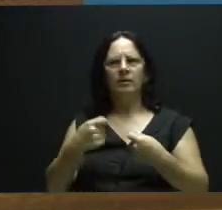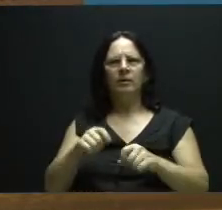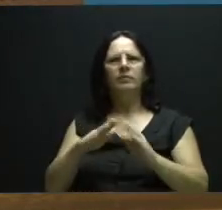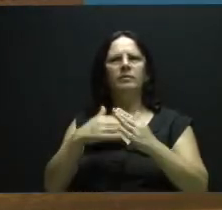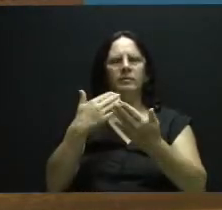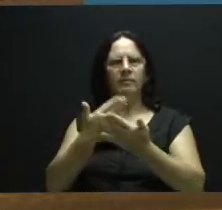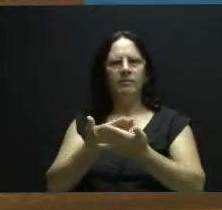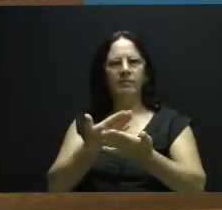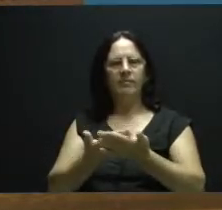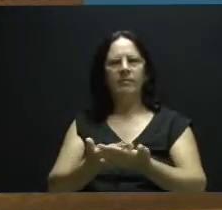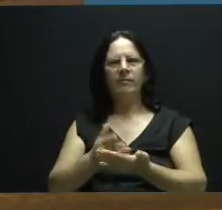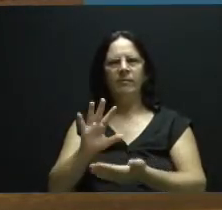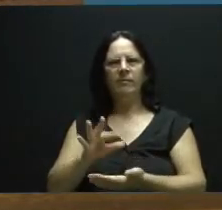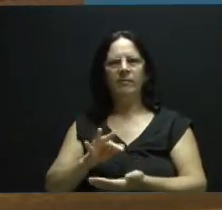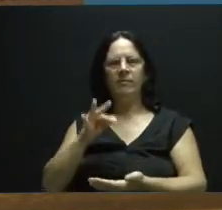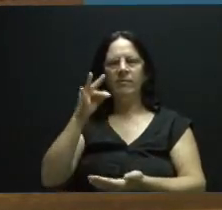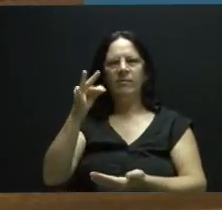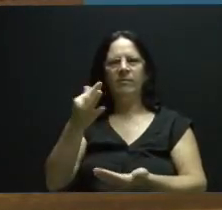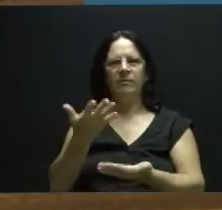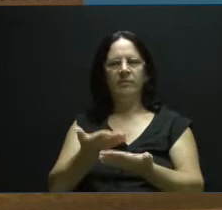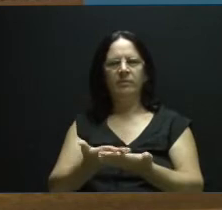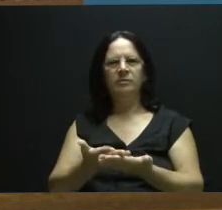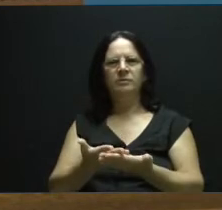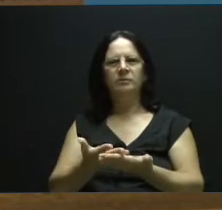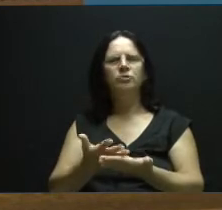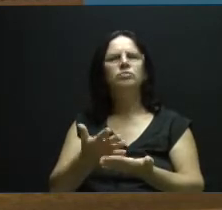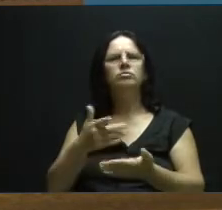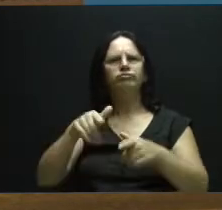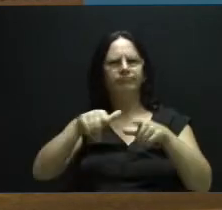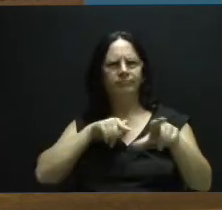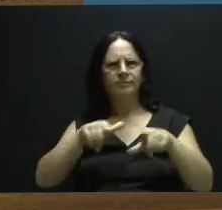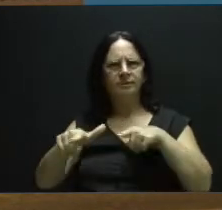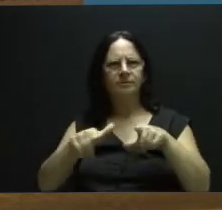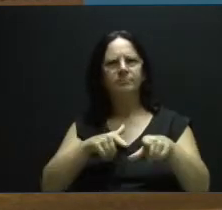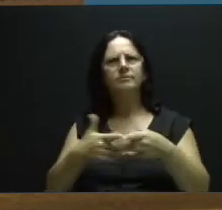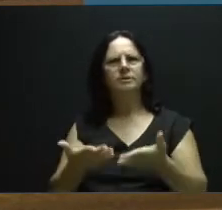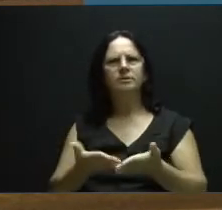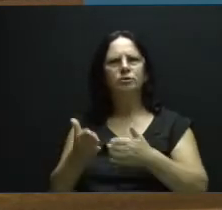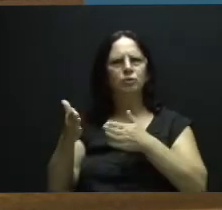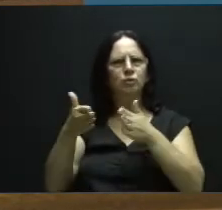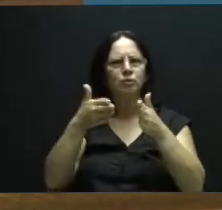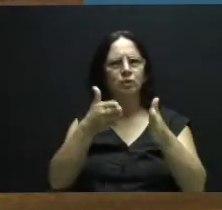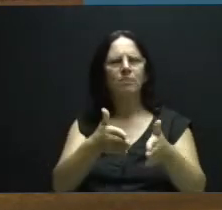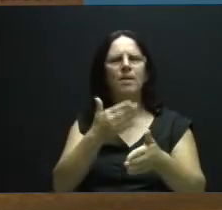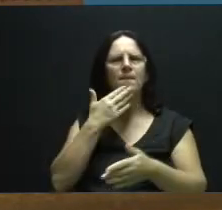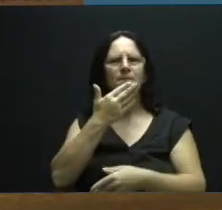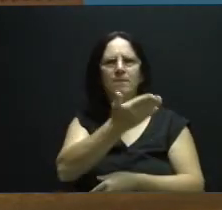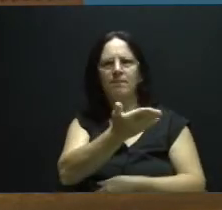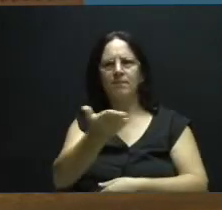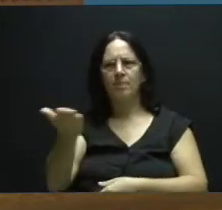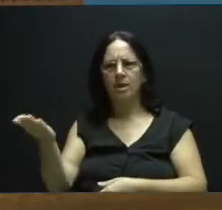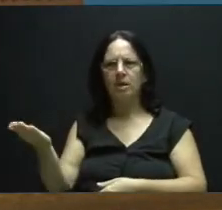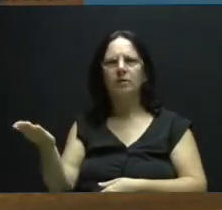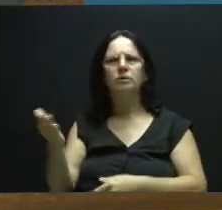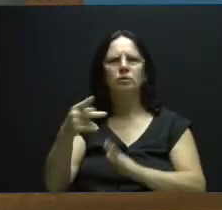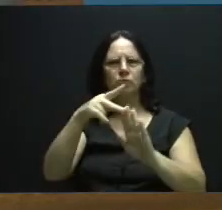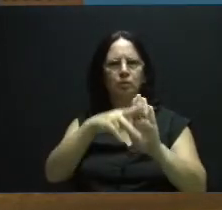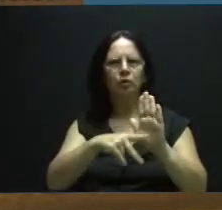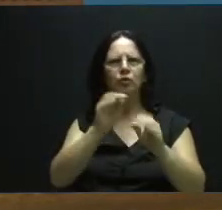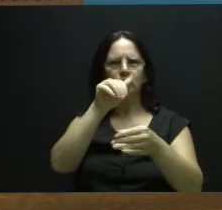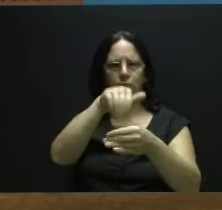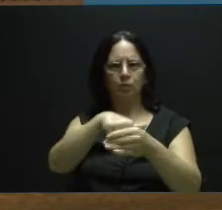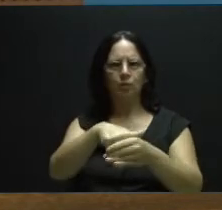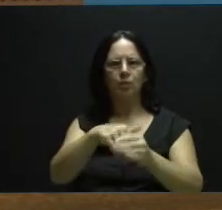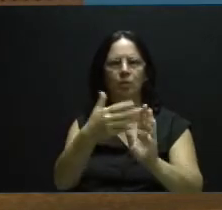vou ter que tomar um futuro estágio um futuro emprego com muita fé em deus eu acho que esse é o caminho eu peço aqui a vossas excelências que volte